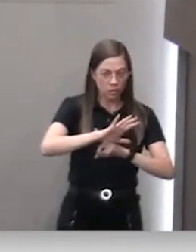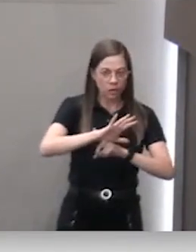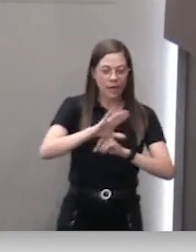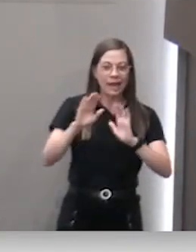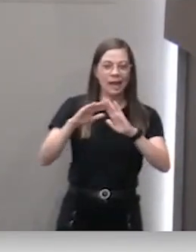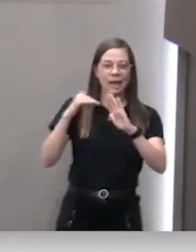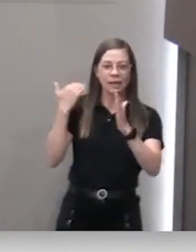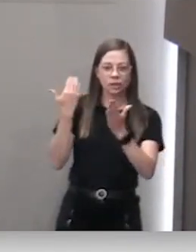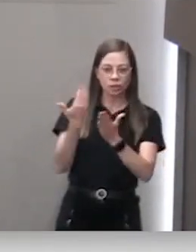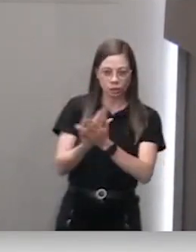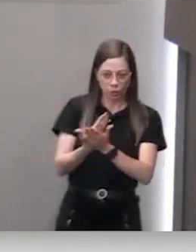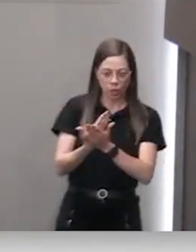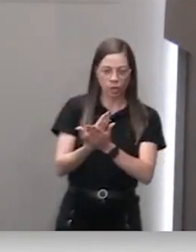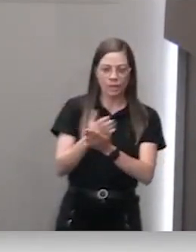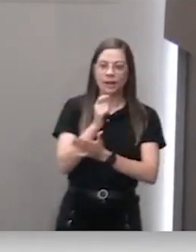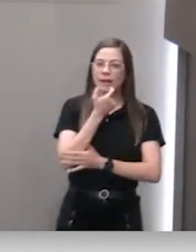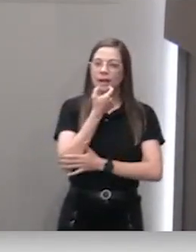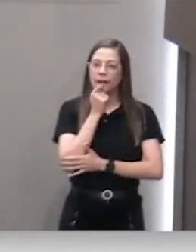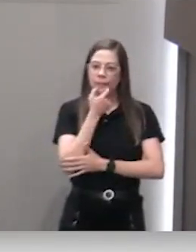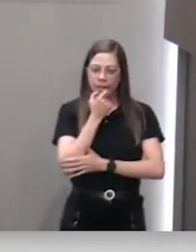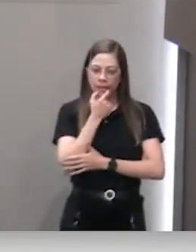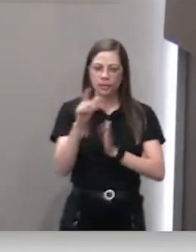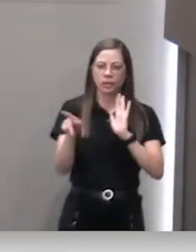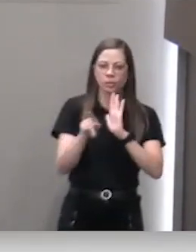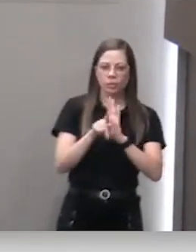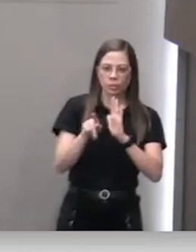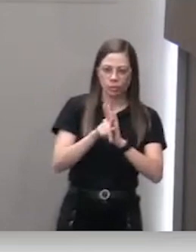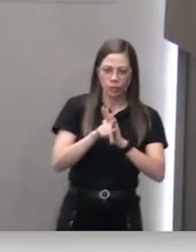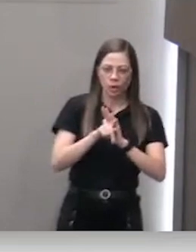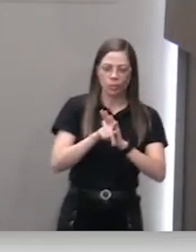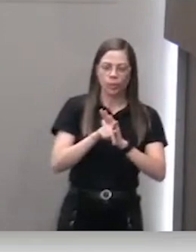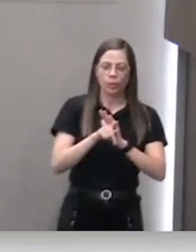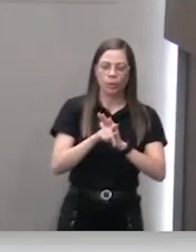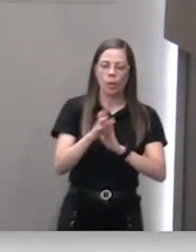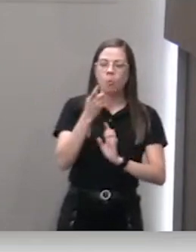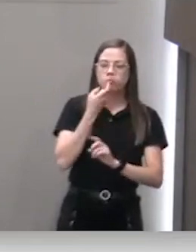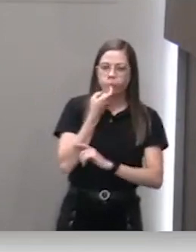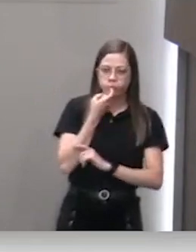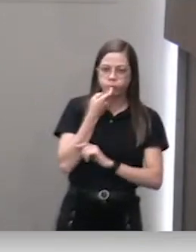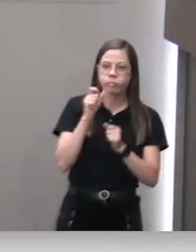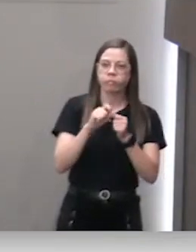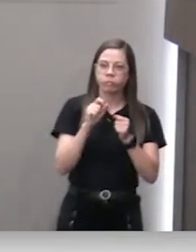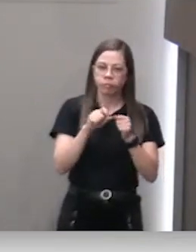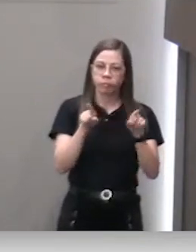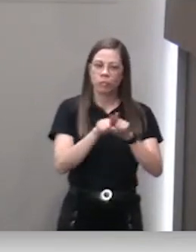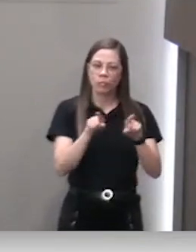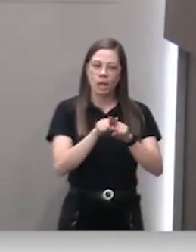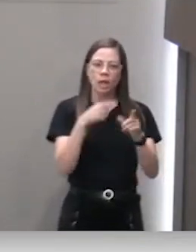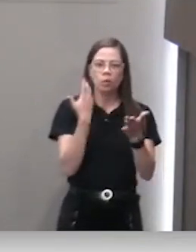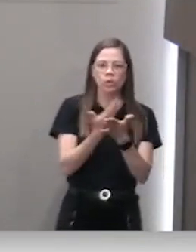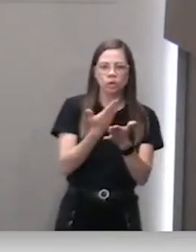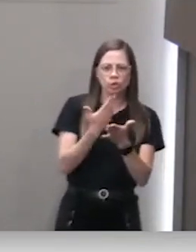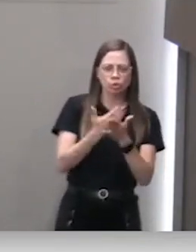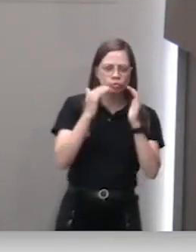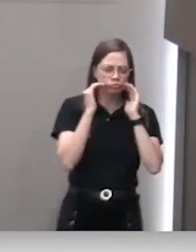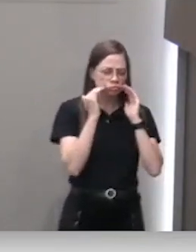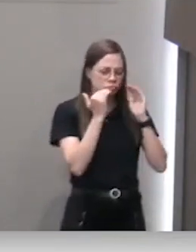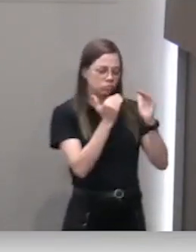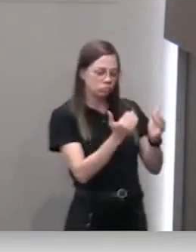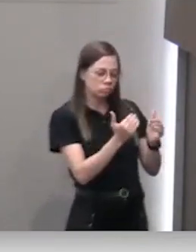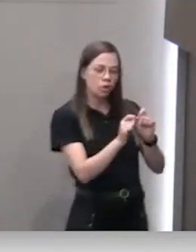Americano de Pediatria, também fez um estudo e se posicionou